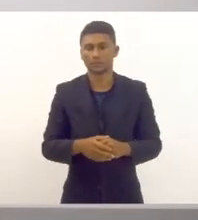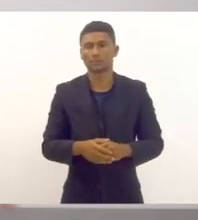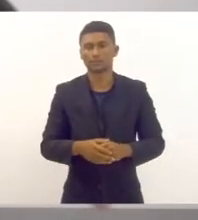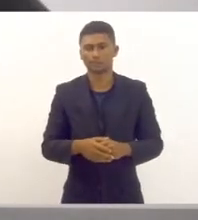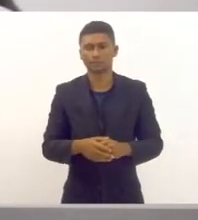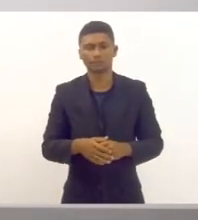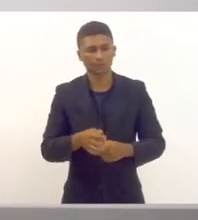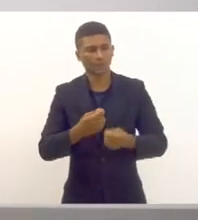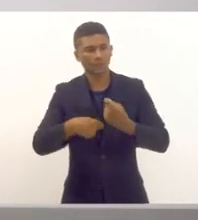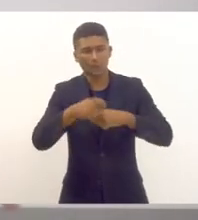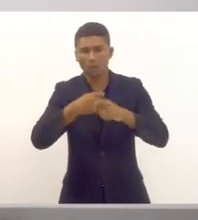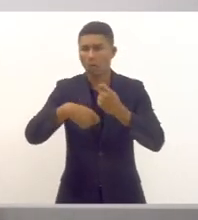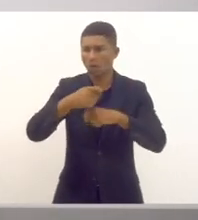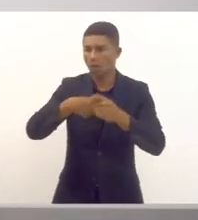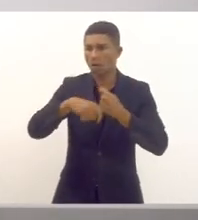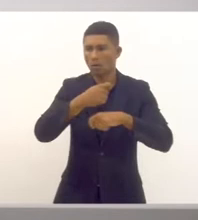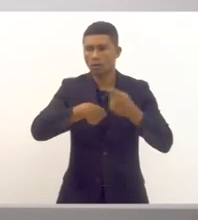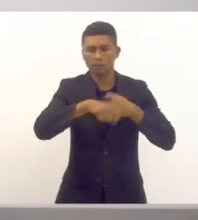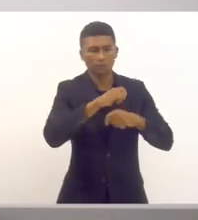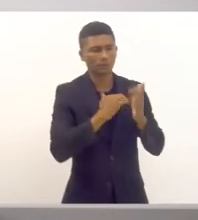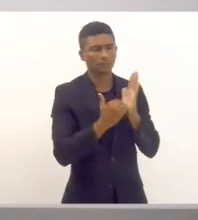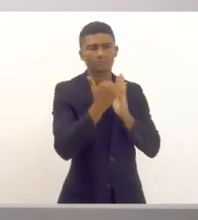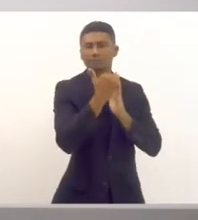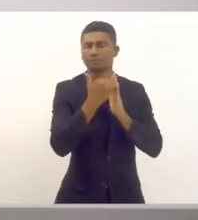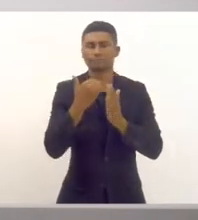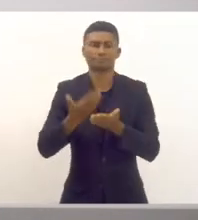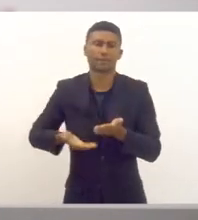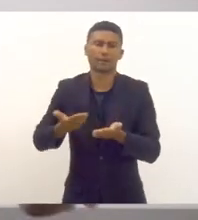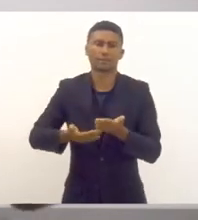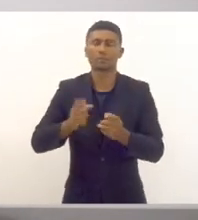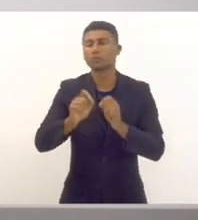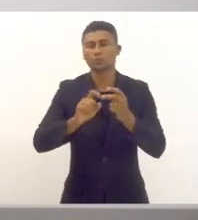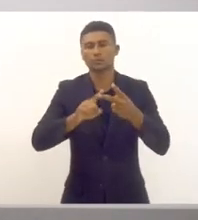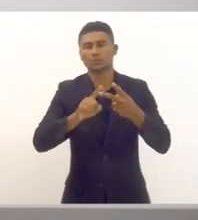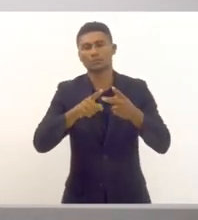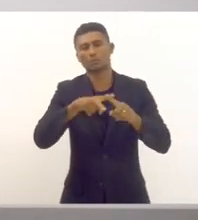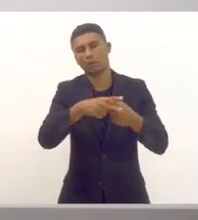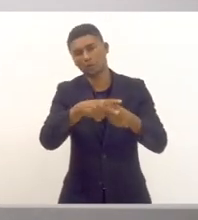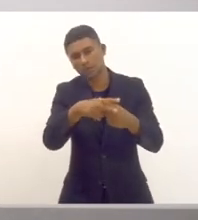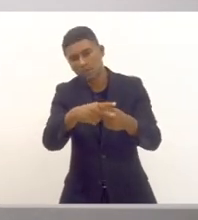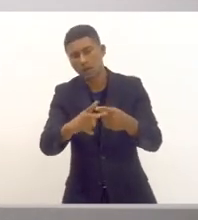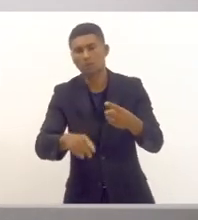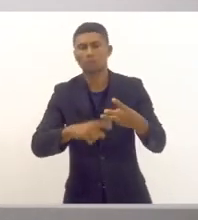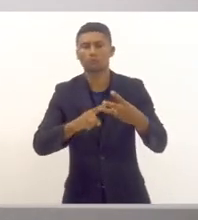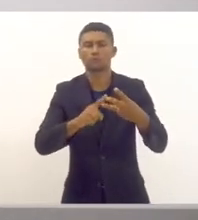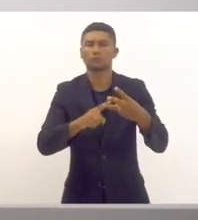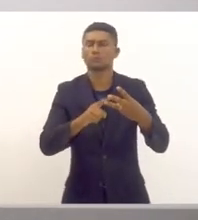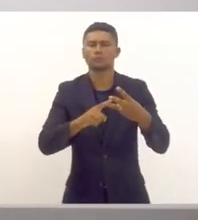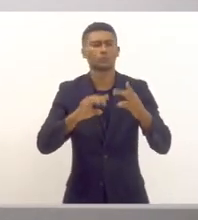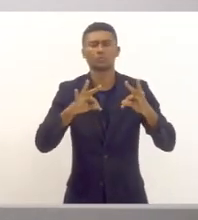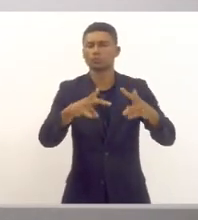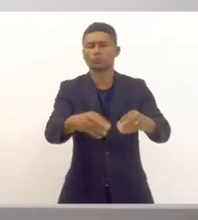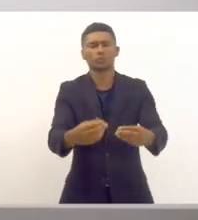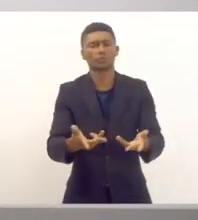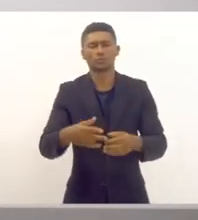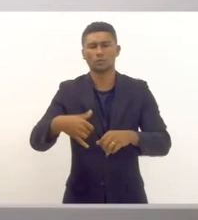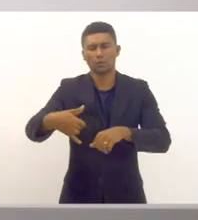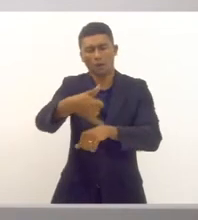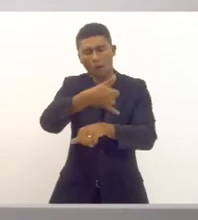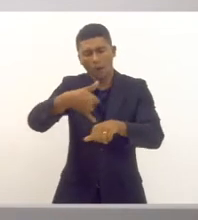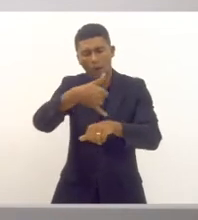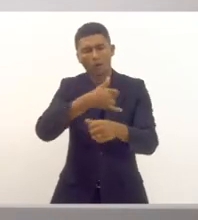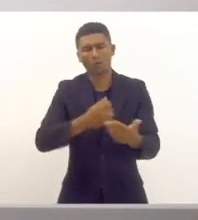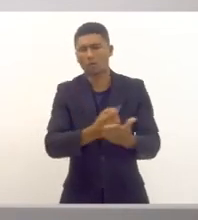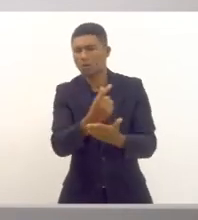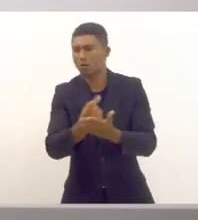outros negócios no estado do Rio de Janeiro, manutenção, compra de pneus, tudo. Então, isso está